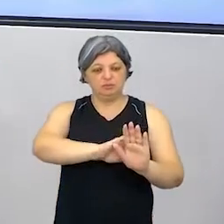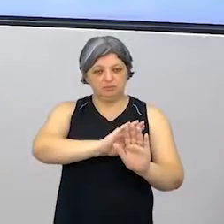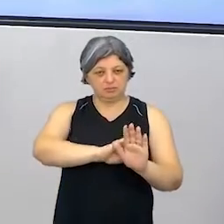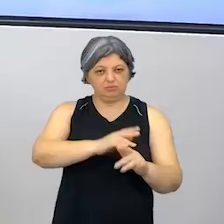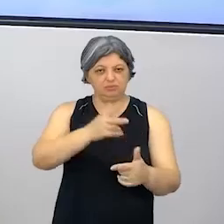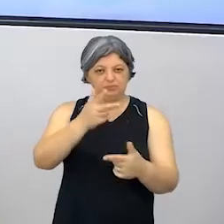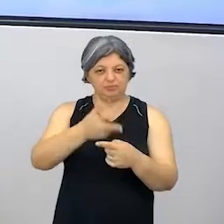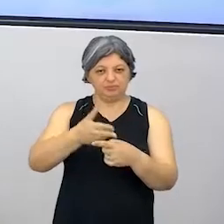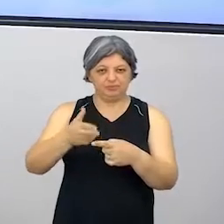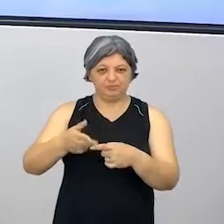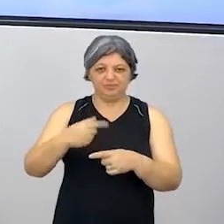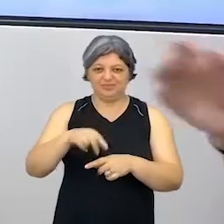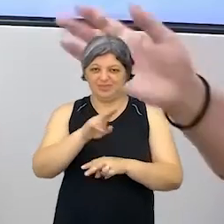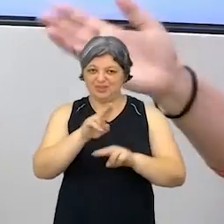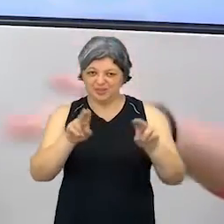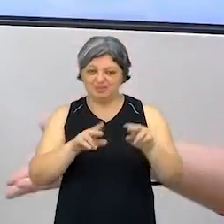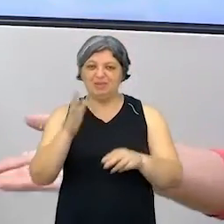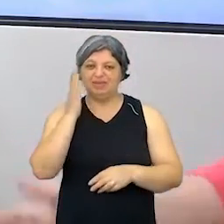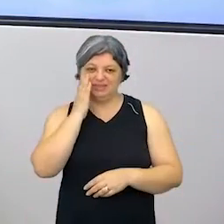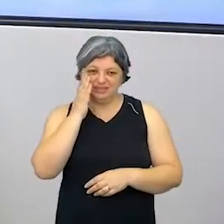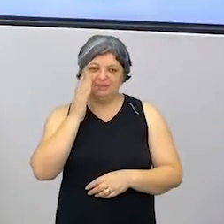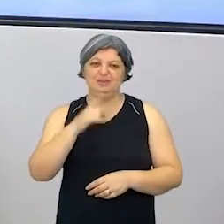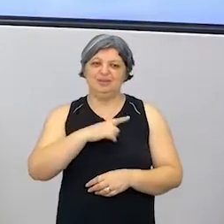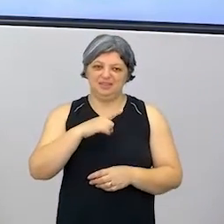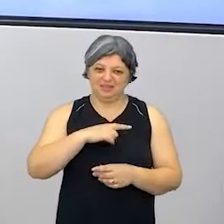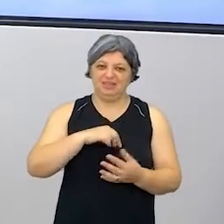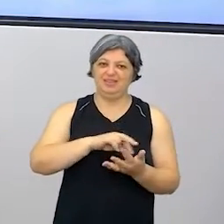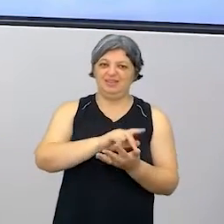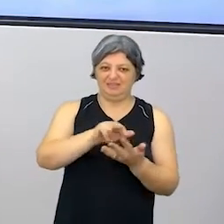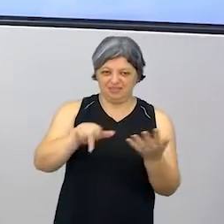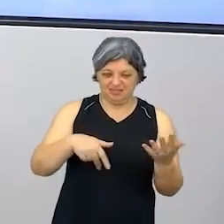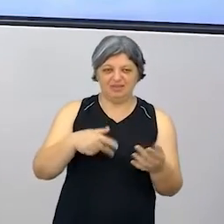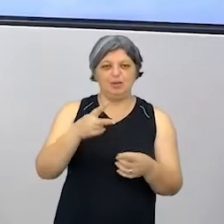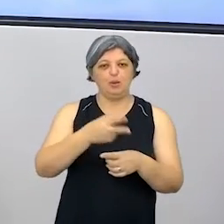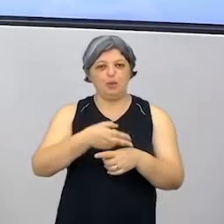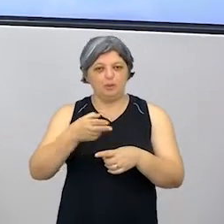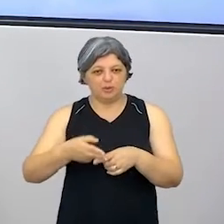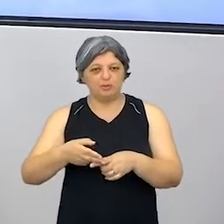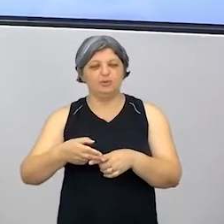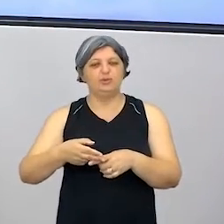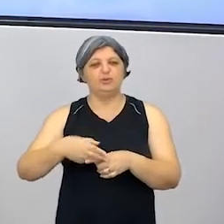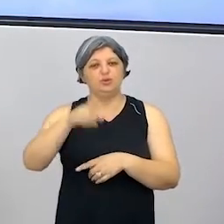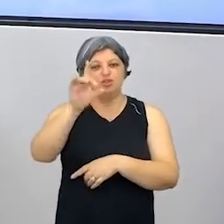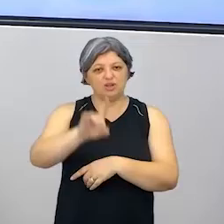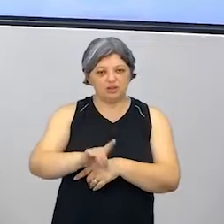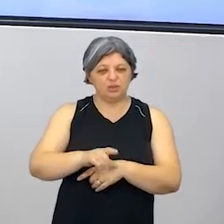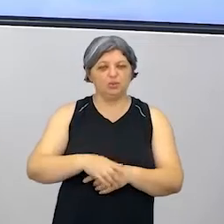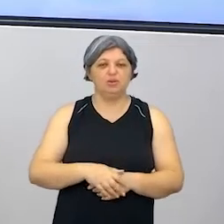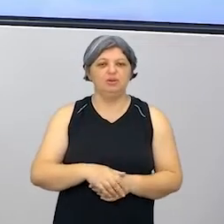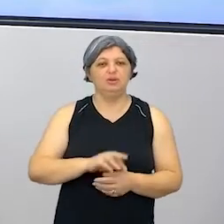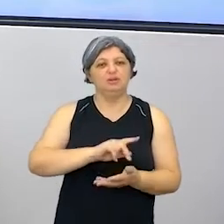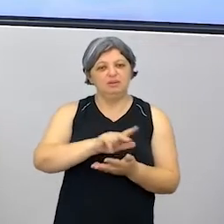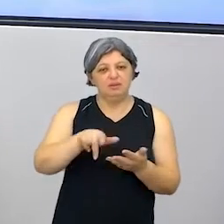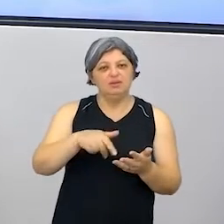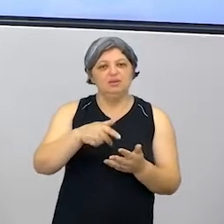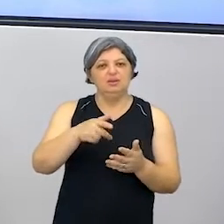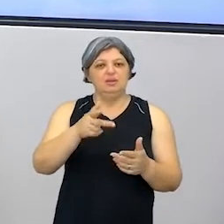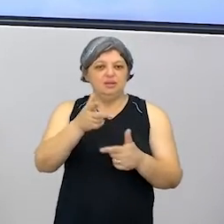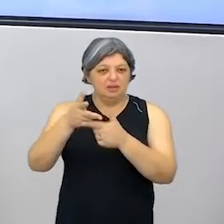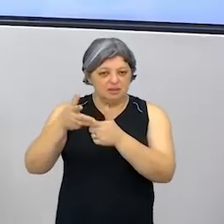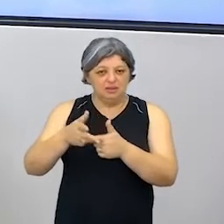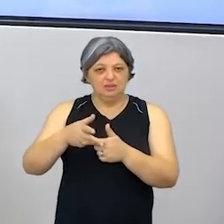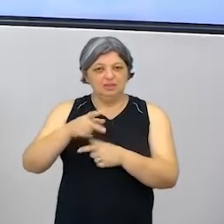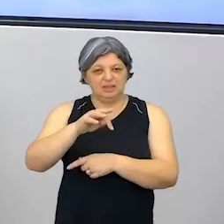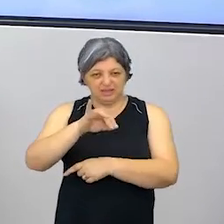A gente não pegou os nomes, mas a gente sabe que tem aqui nossa produtora, o diretor, o pessoal das câmeras, o pessoal de